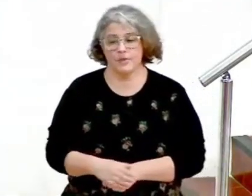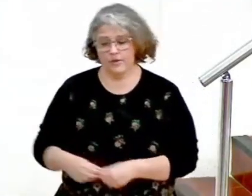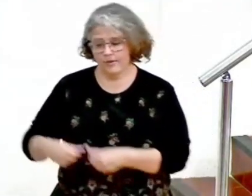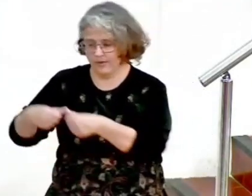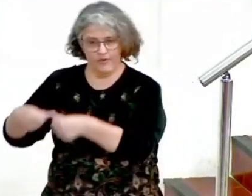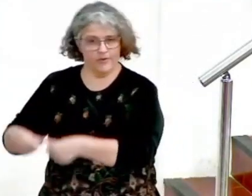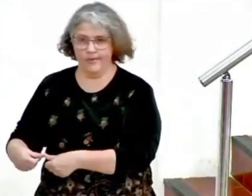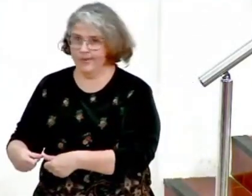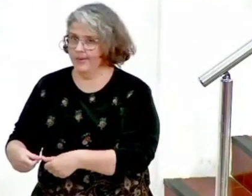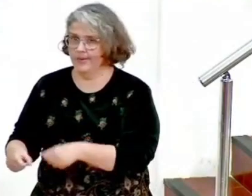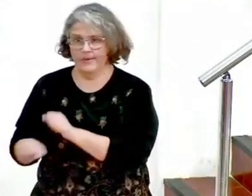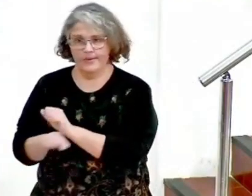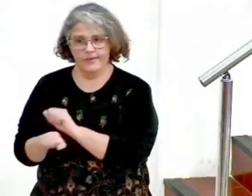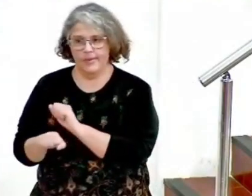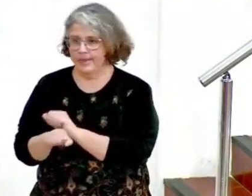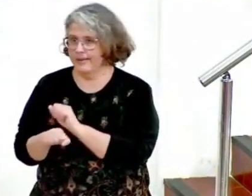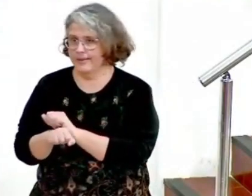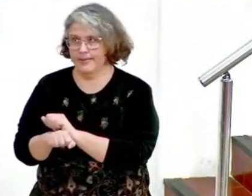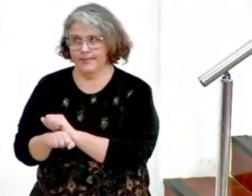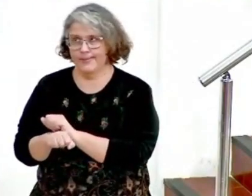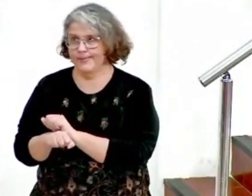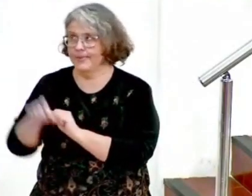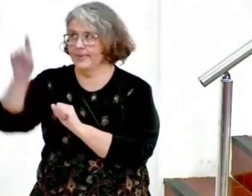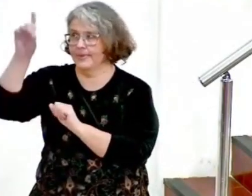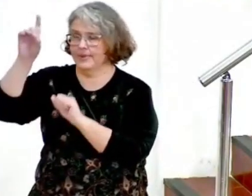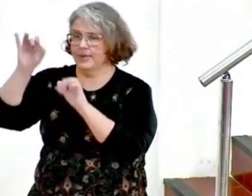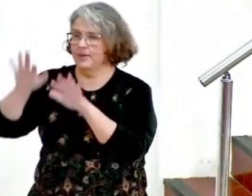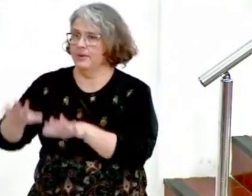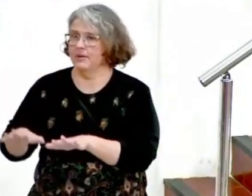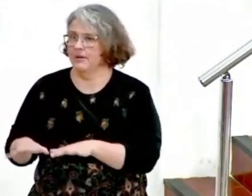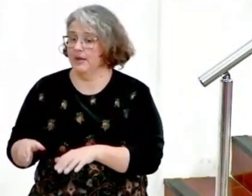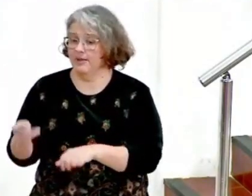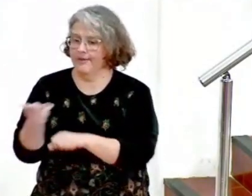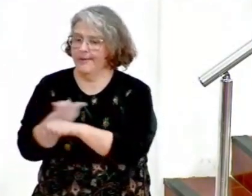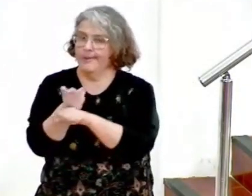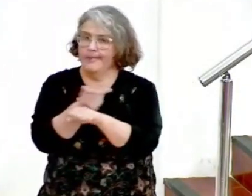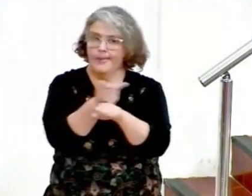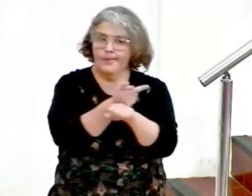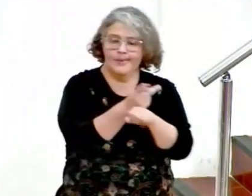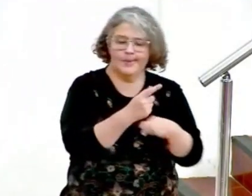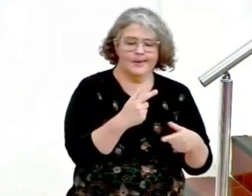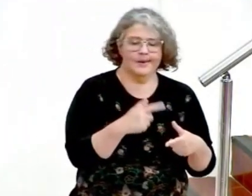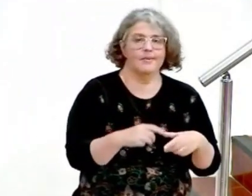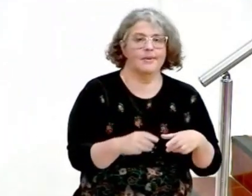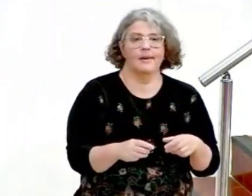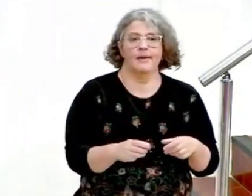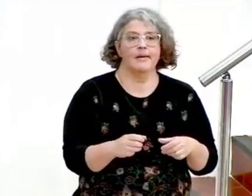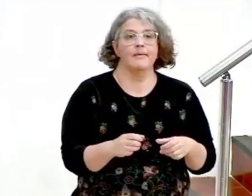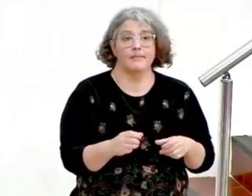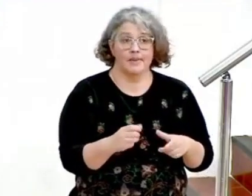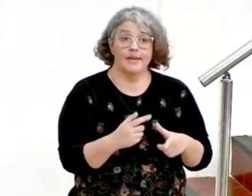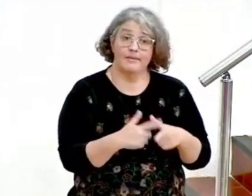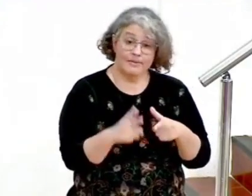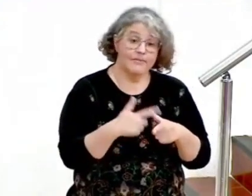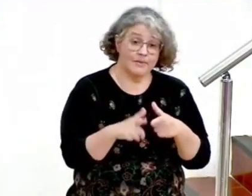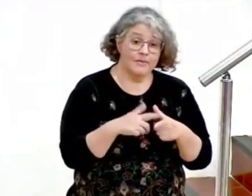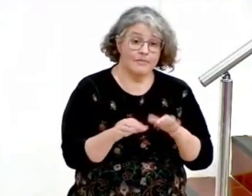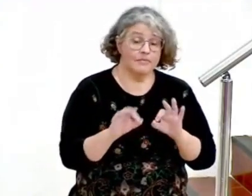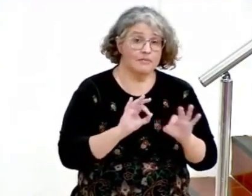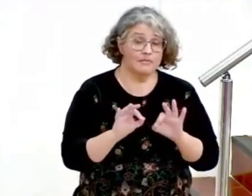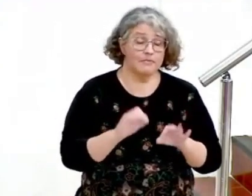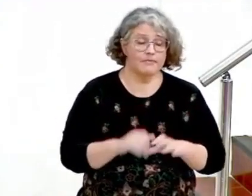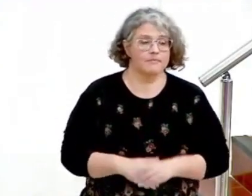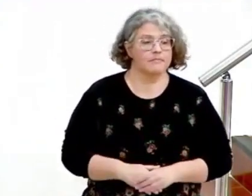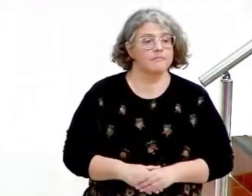esperando a providência, ele foi buscar alguma coisa para resolver um problema que ele se deparou. Fato é